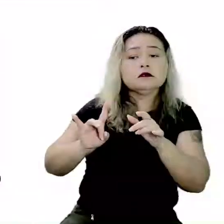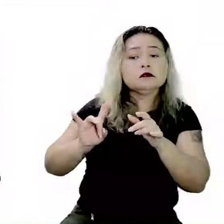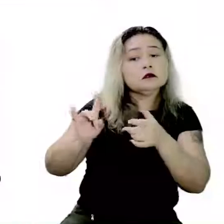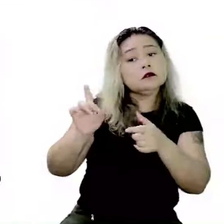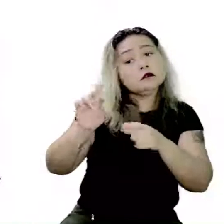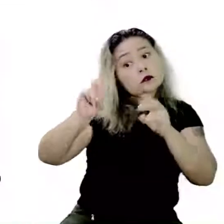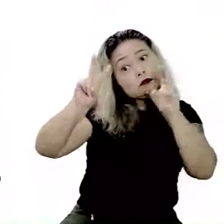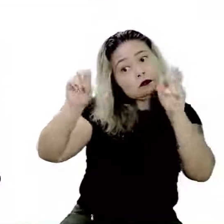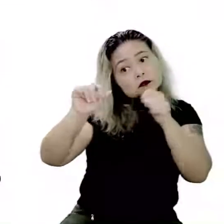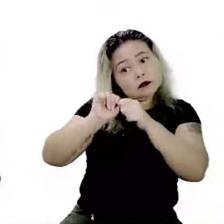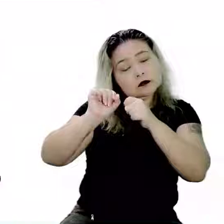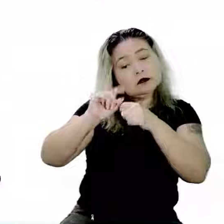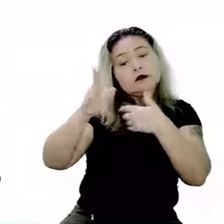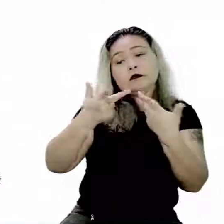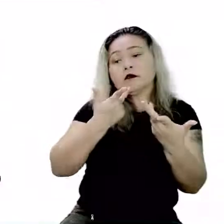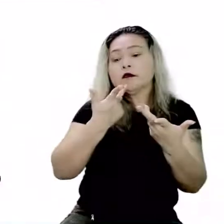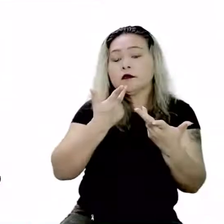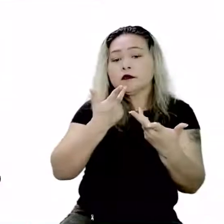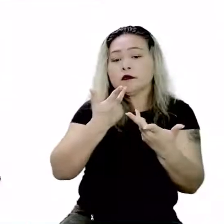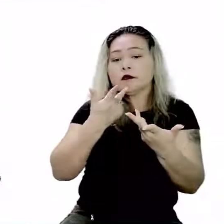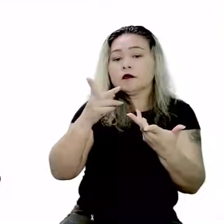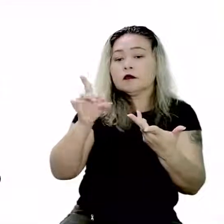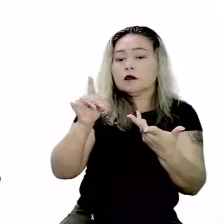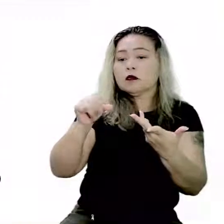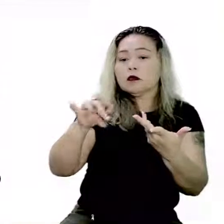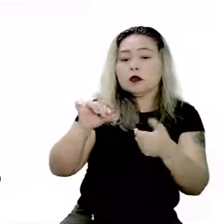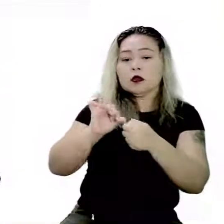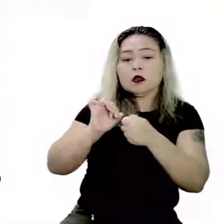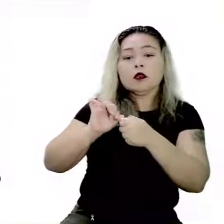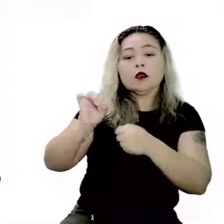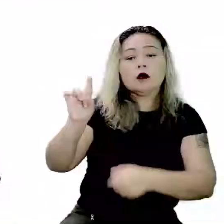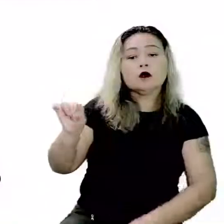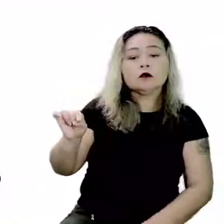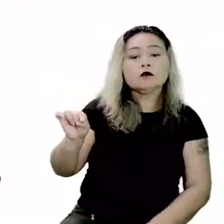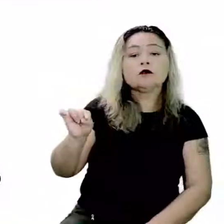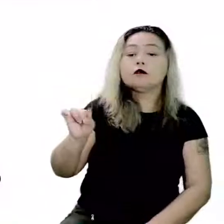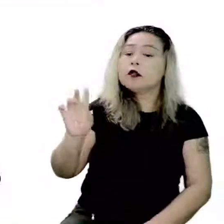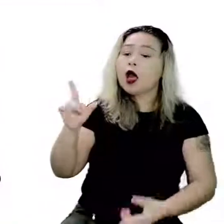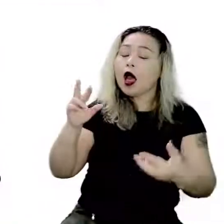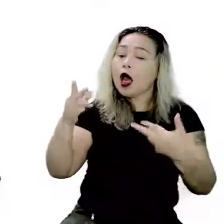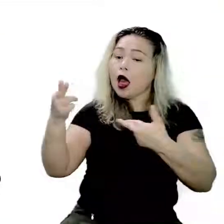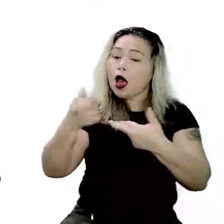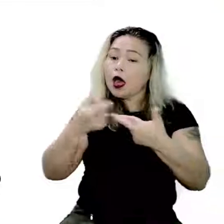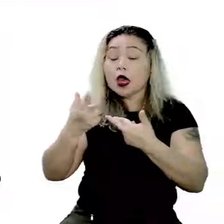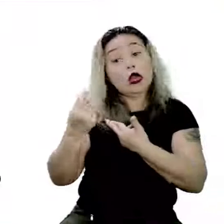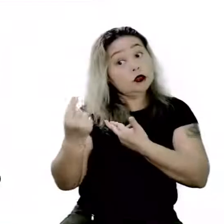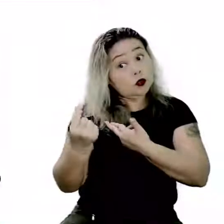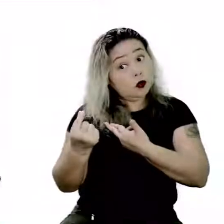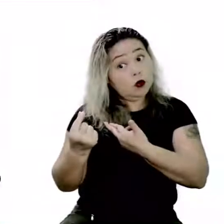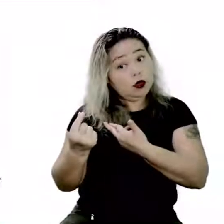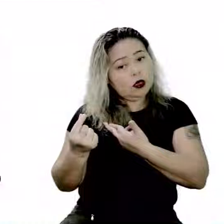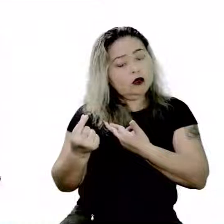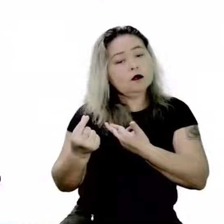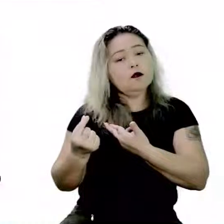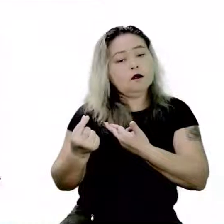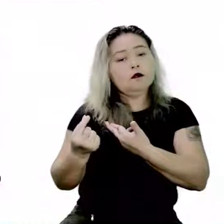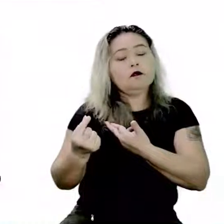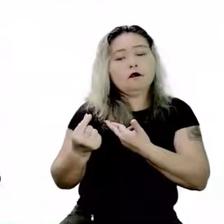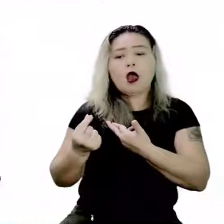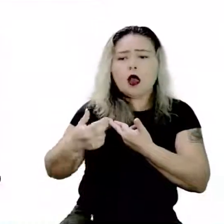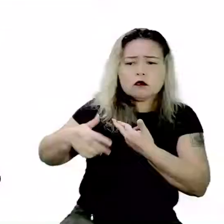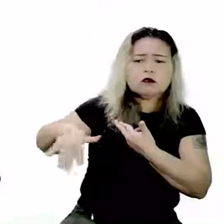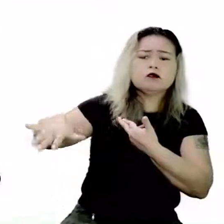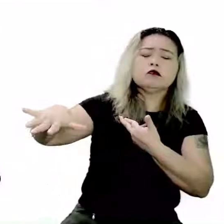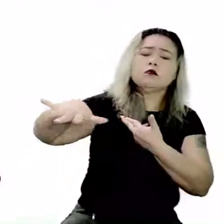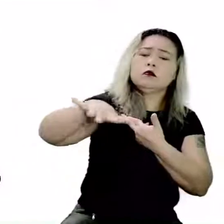gente está falando improdutivo, quando o Dantas colocou aqui, o professor Arimateia colocou, em relação à questão econômica, né? Mas agora